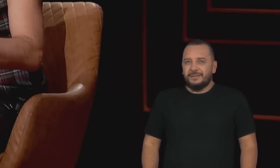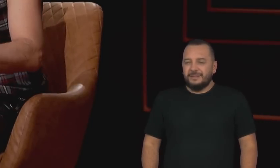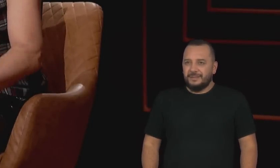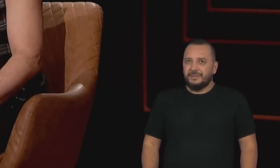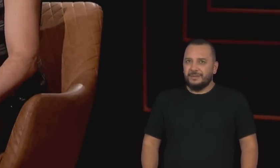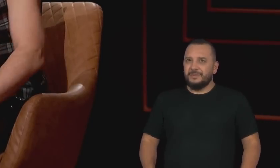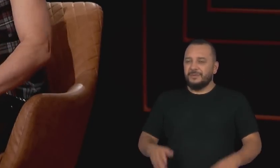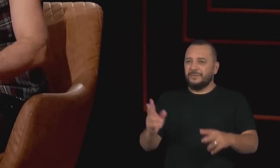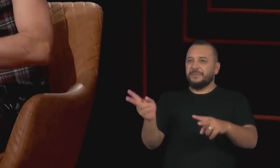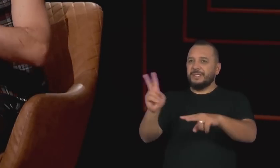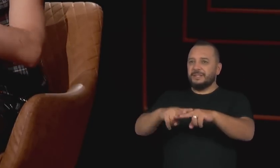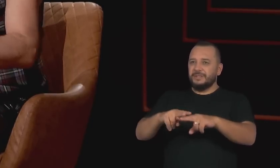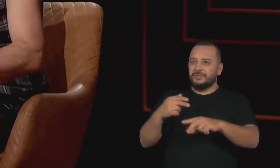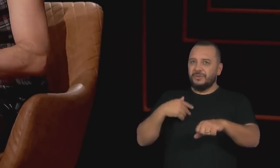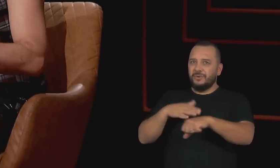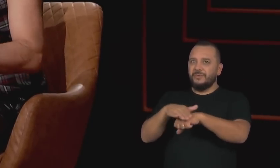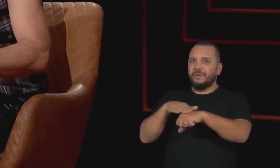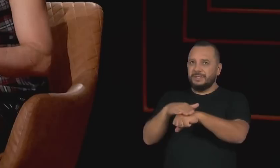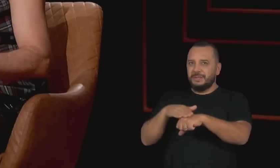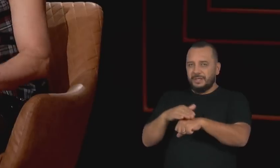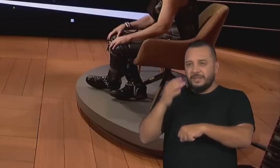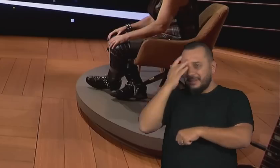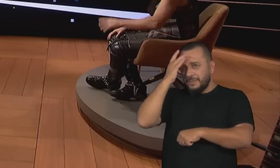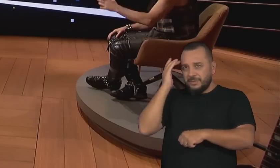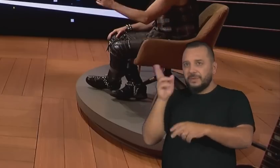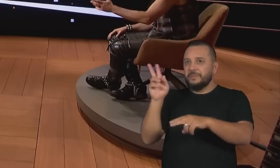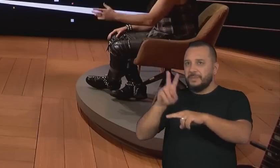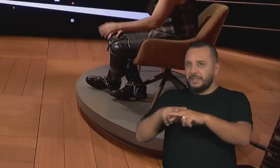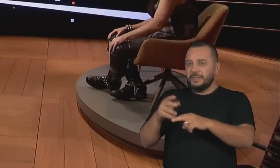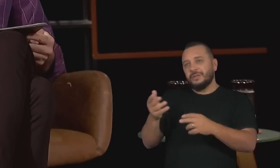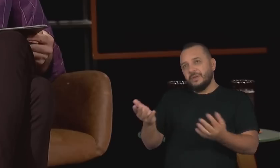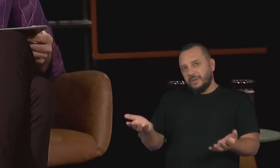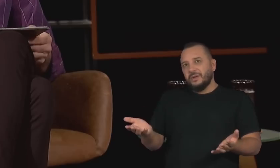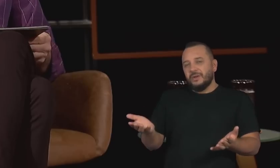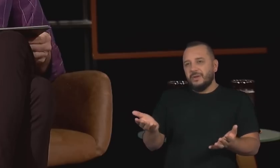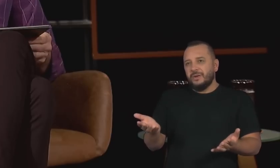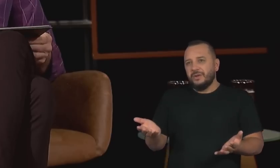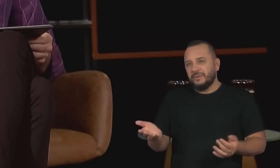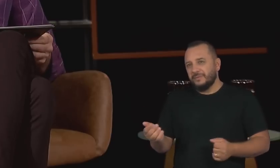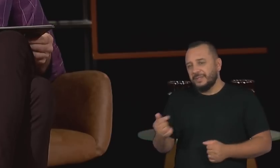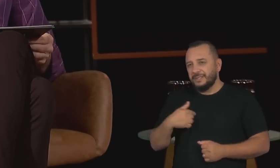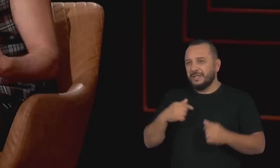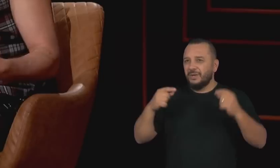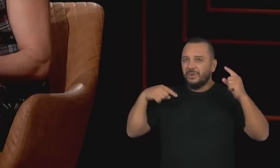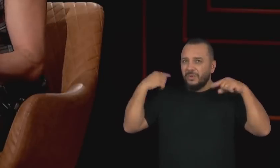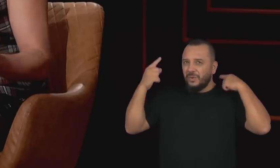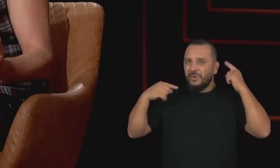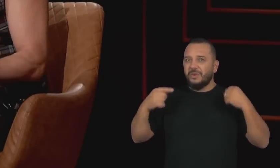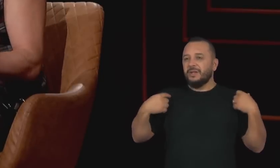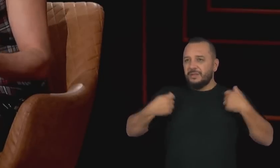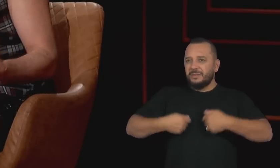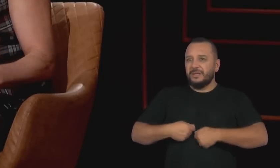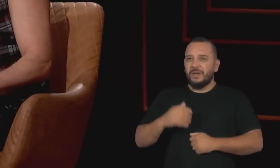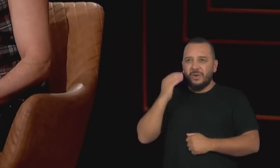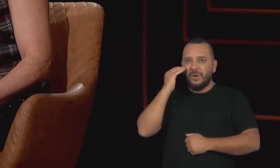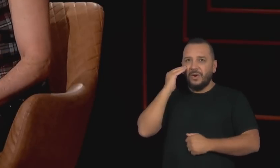no presídio ali, eu conversei com a galera antes que estava presa e falei, isso aqui, sei lá, vai ser muito louco eu de terno rosa aqui, cantando com vocês.